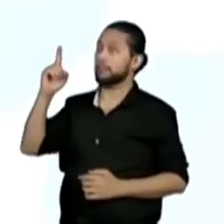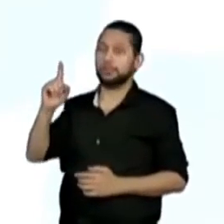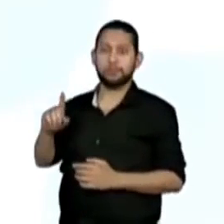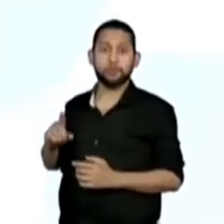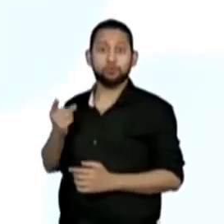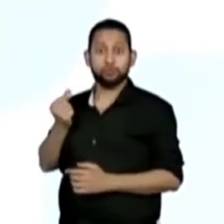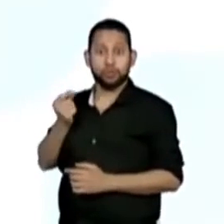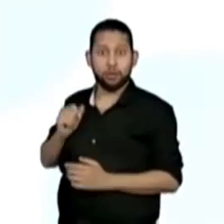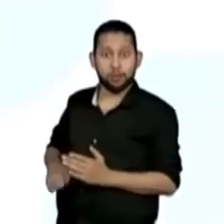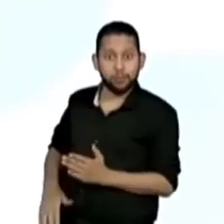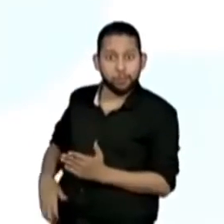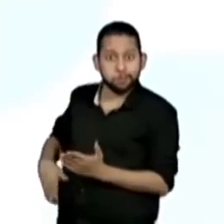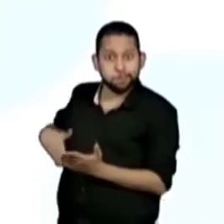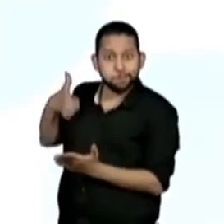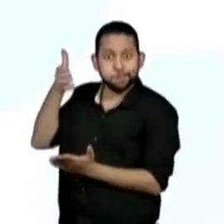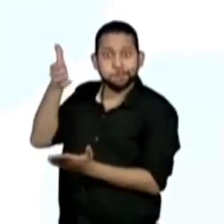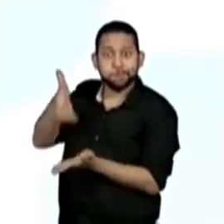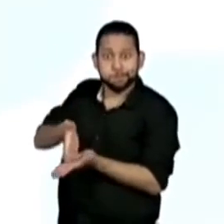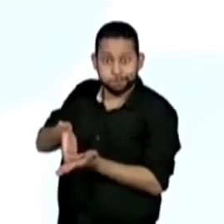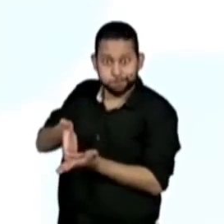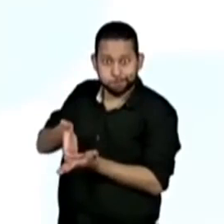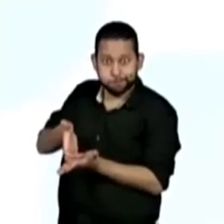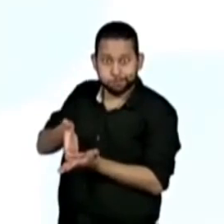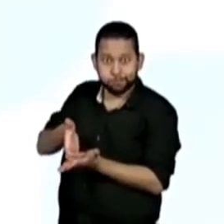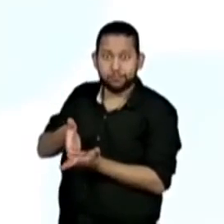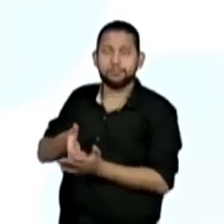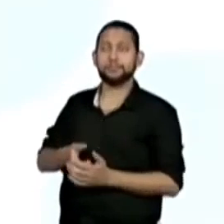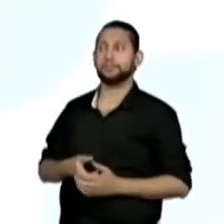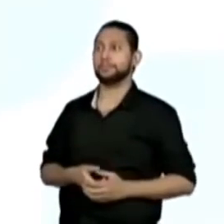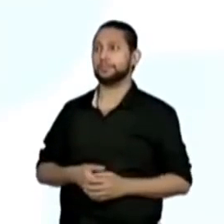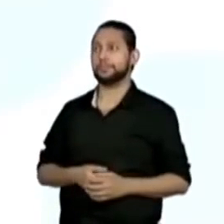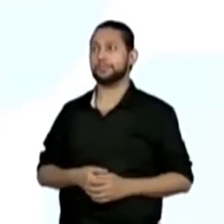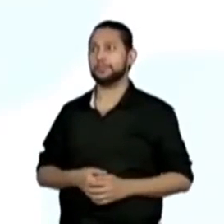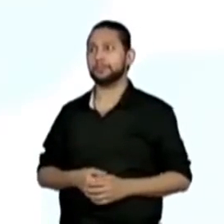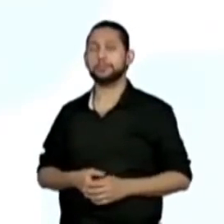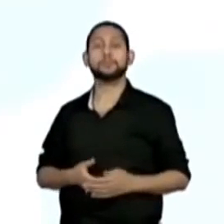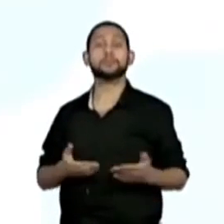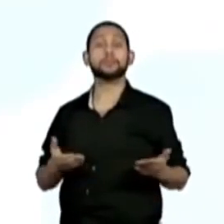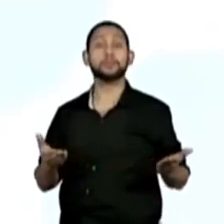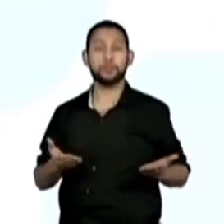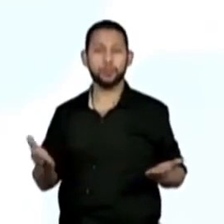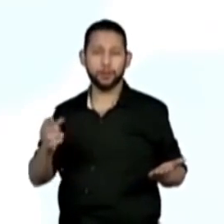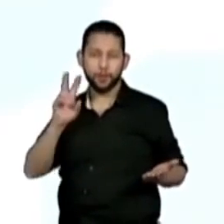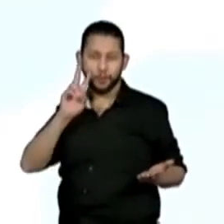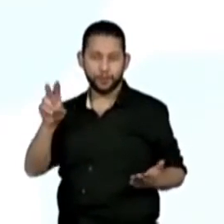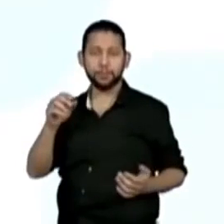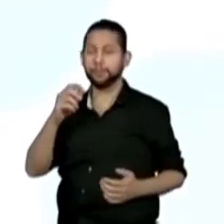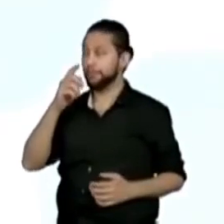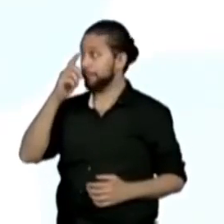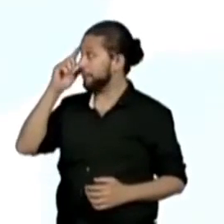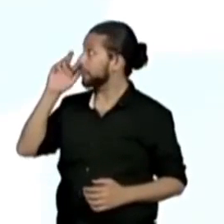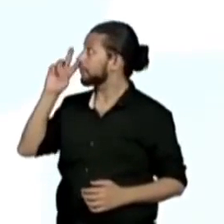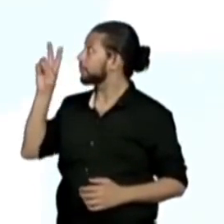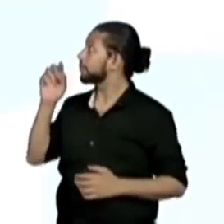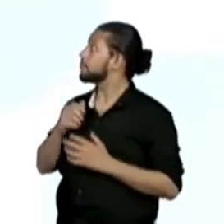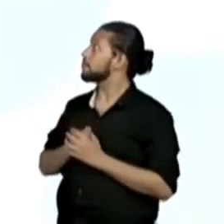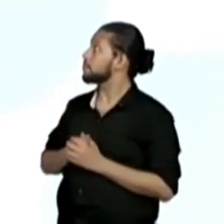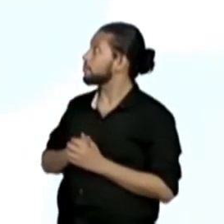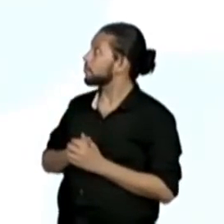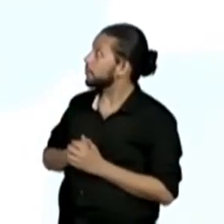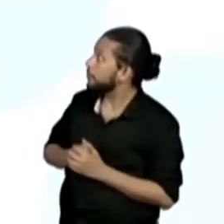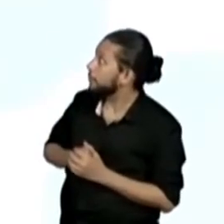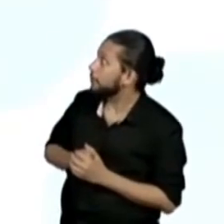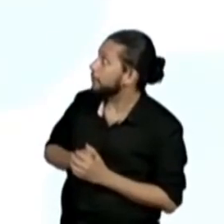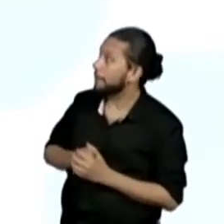grifando pagamento à vista vamos lá Vejam o produto agora